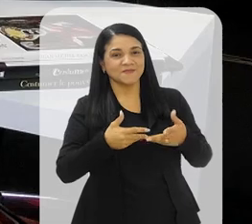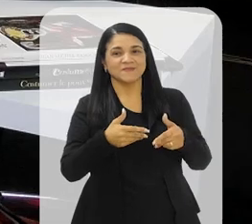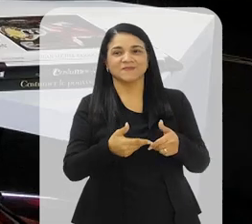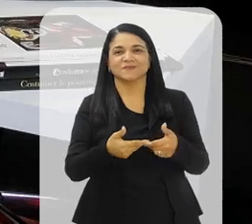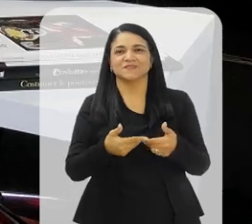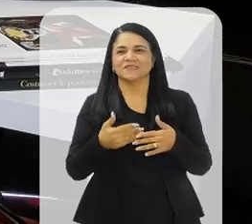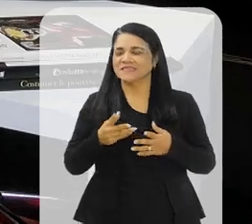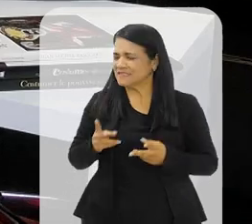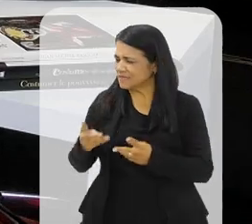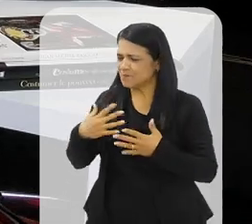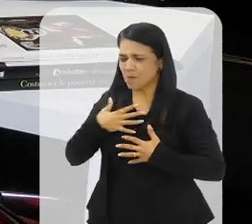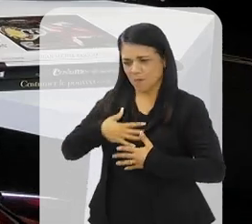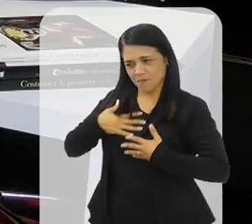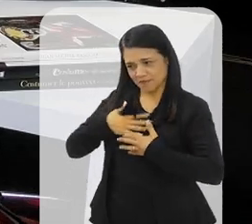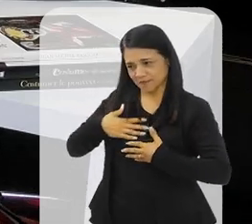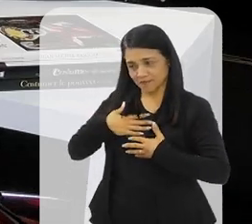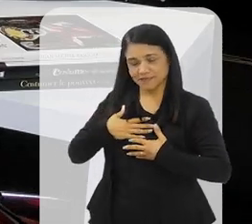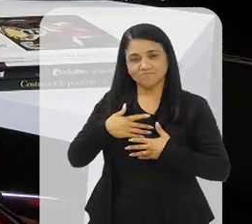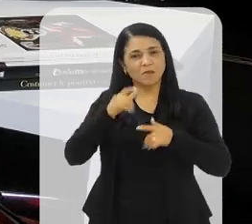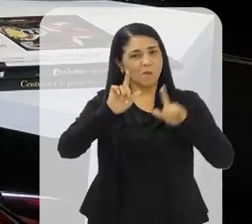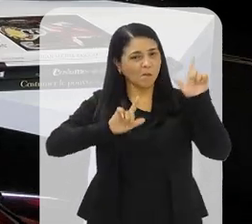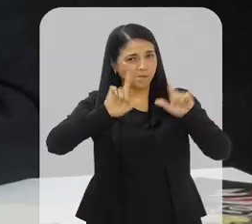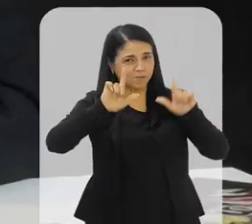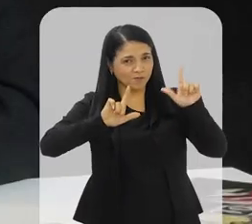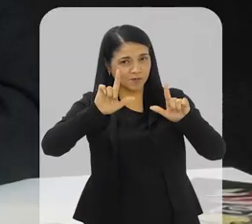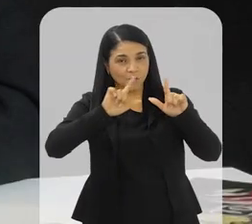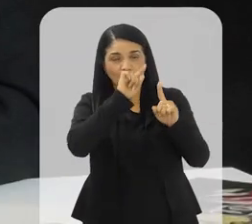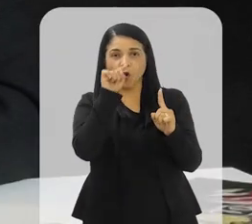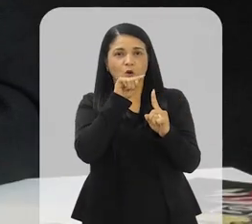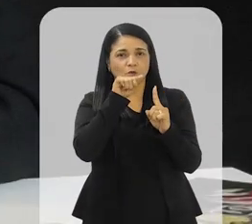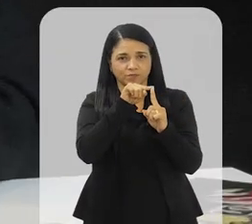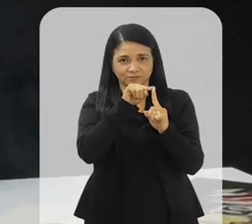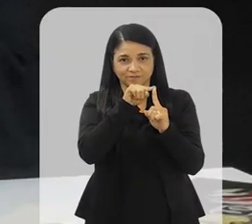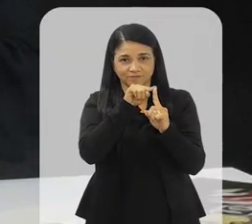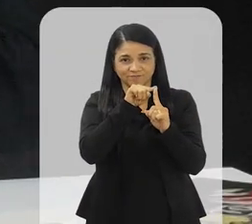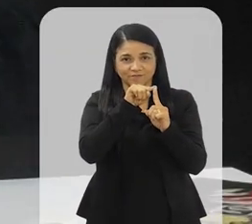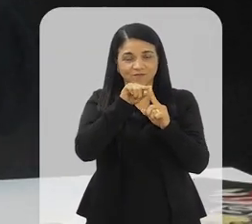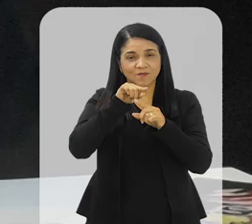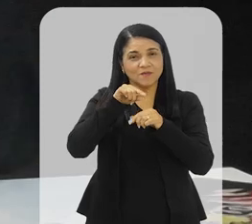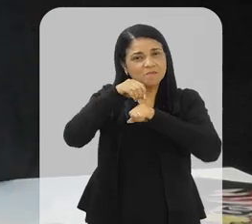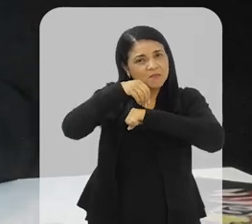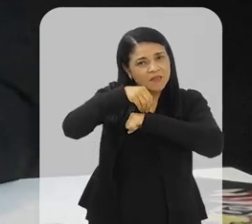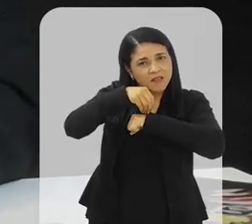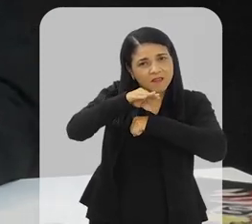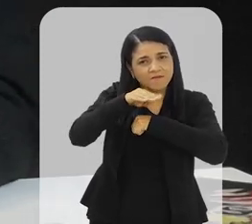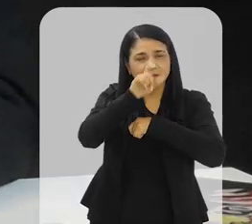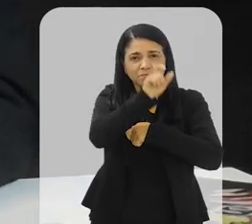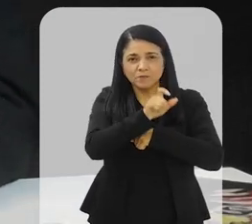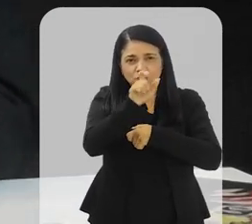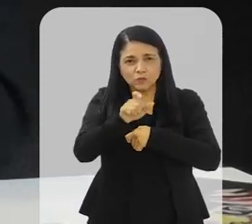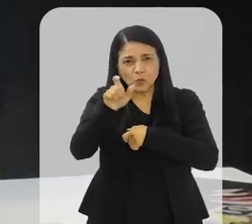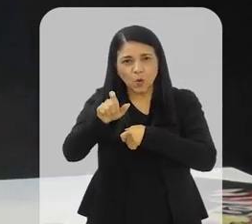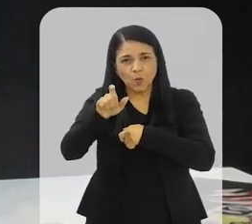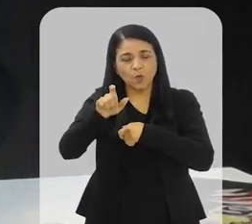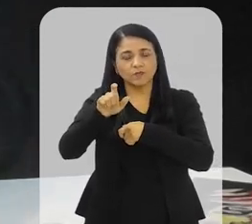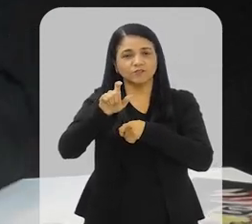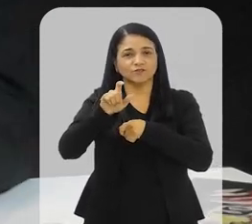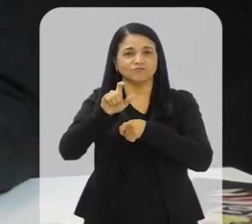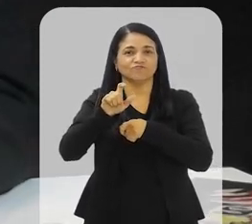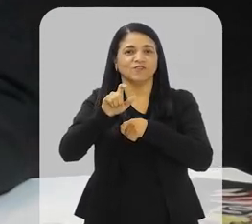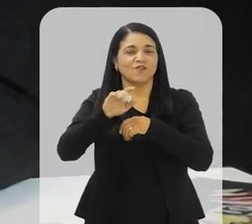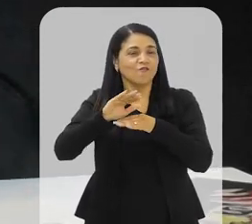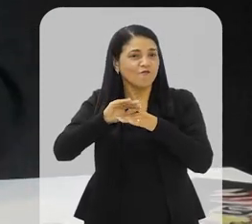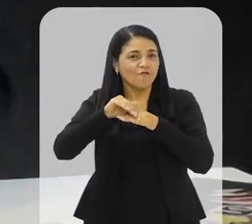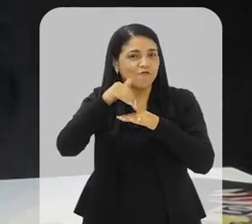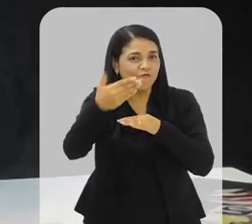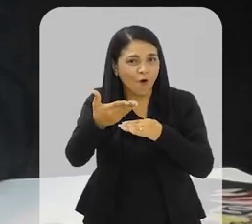todo meu sempre você sabe que aqui o nosso programa A gente tem como objetivo levar as pessoas que estão fora do nosso núcleo né como